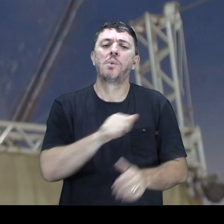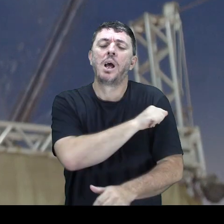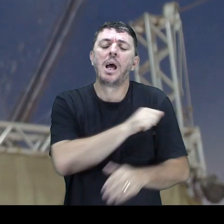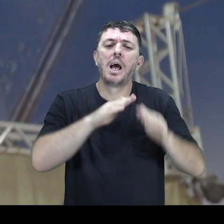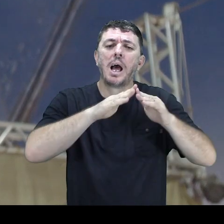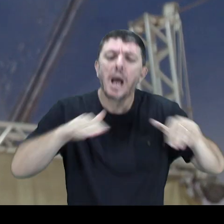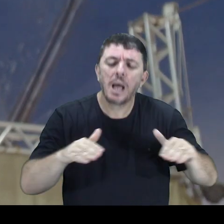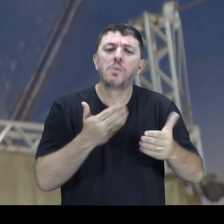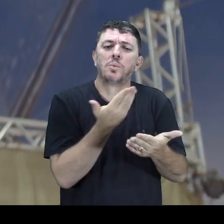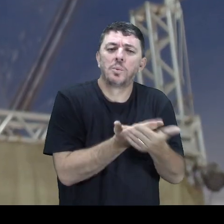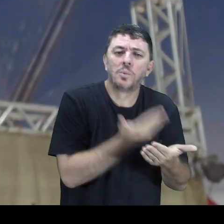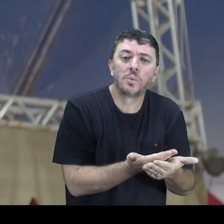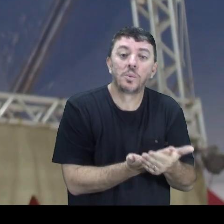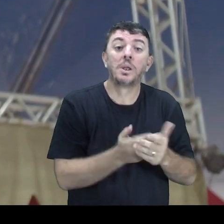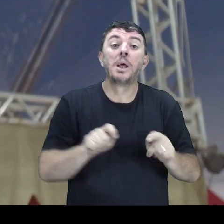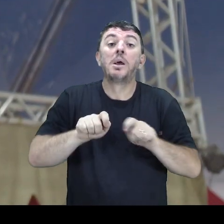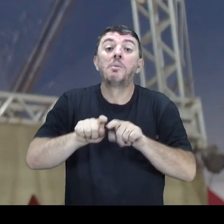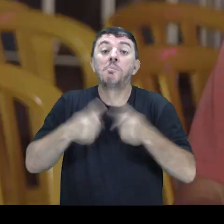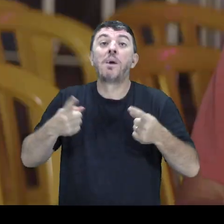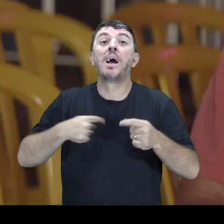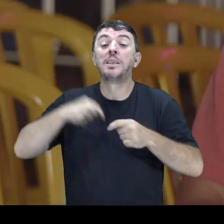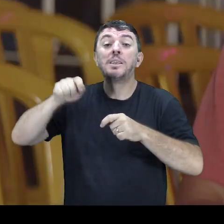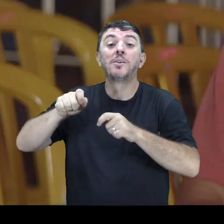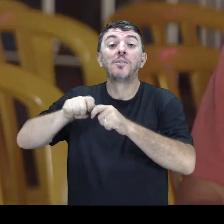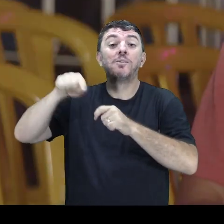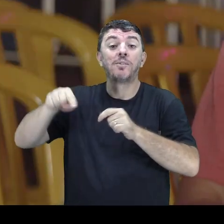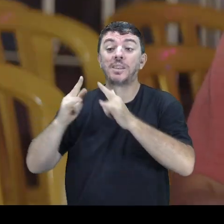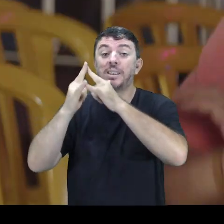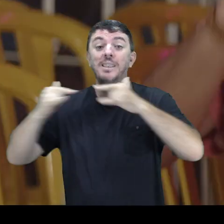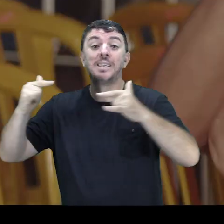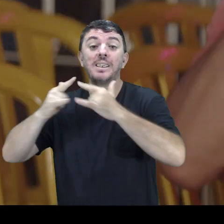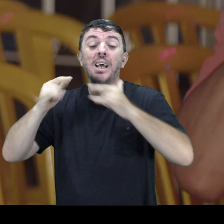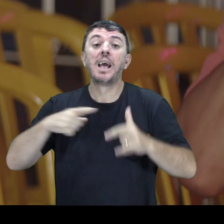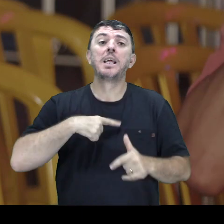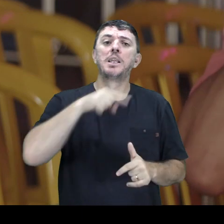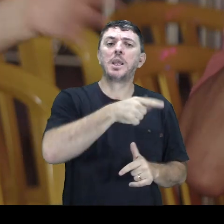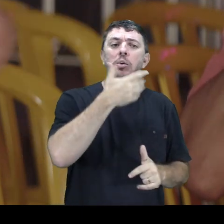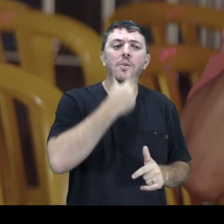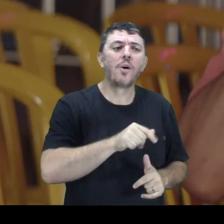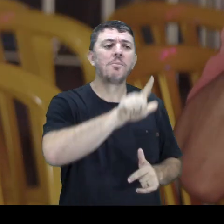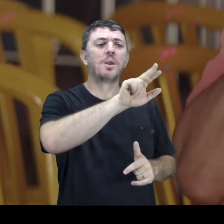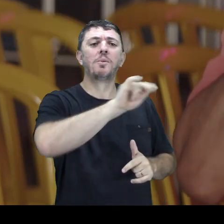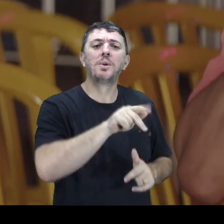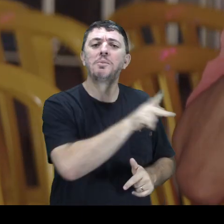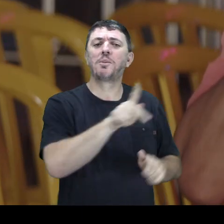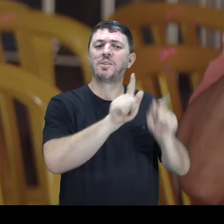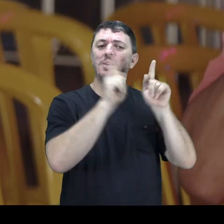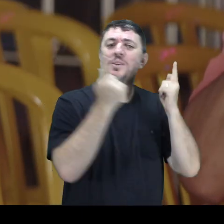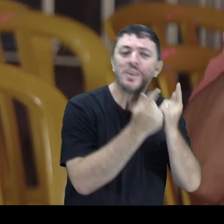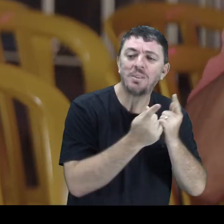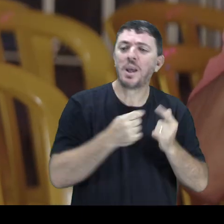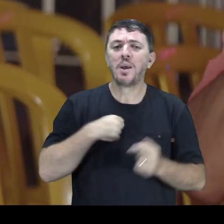aí tinha o Luiz, que era professor de geografia, o Hugo, estudante de jornalismo, ele trazia, porque era toda